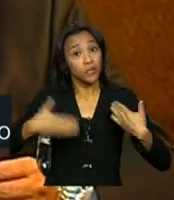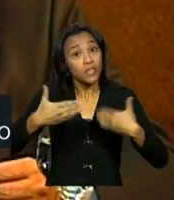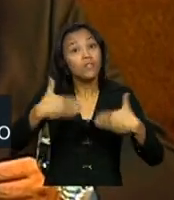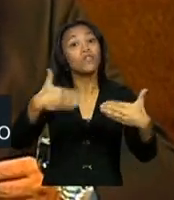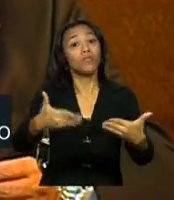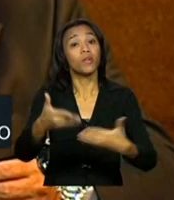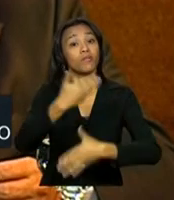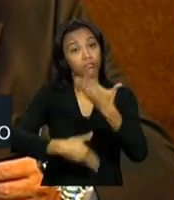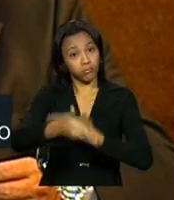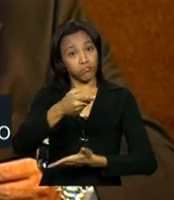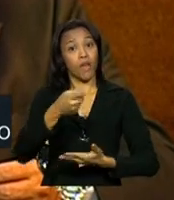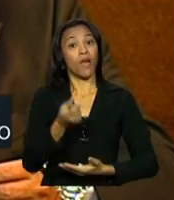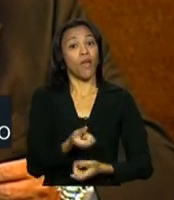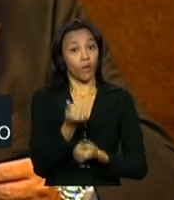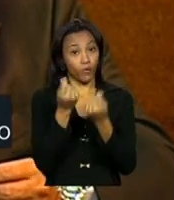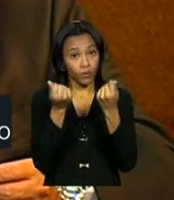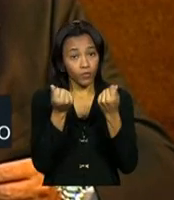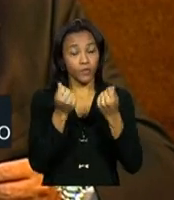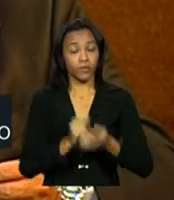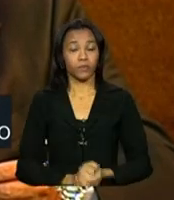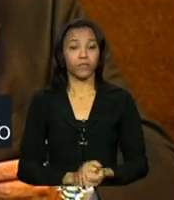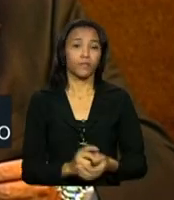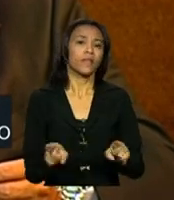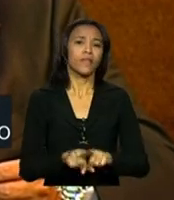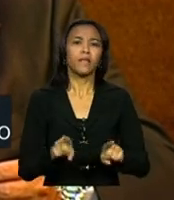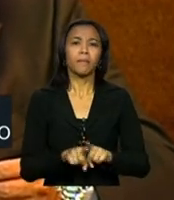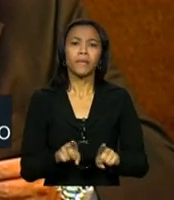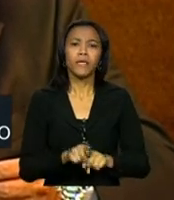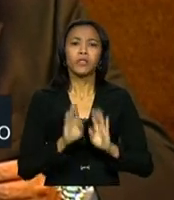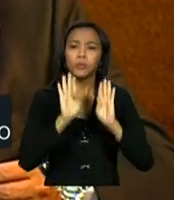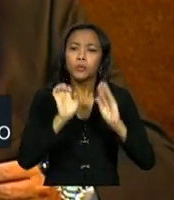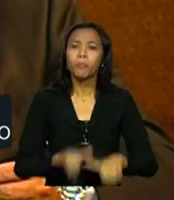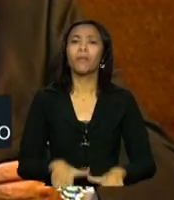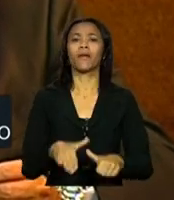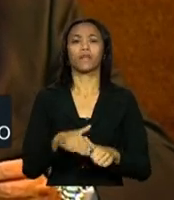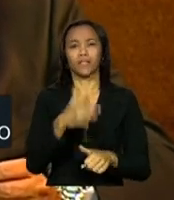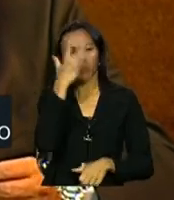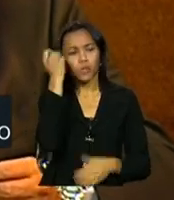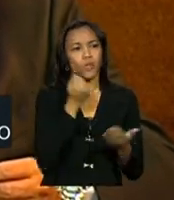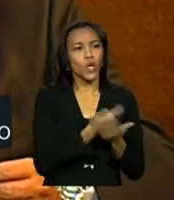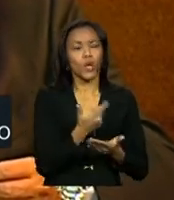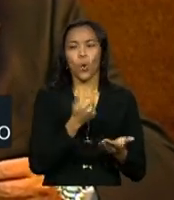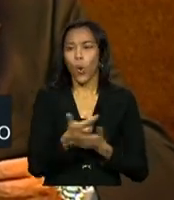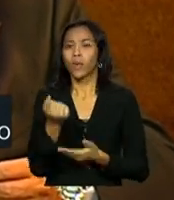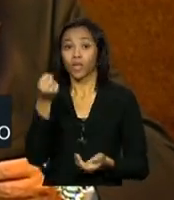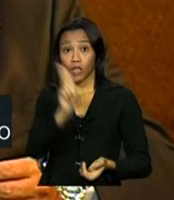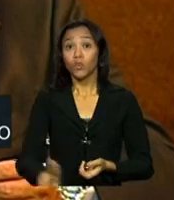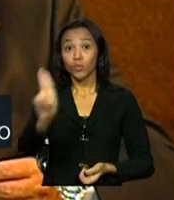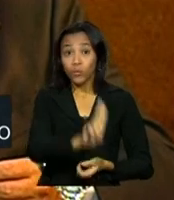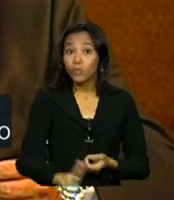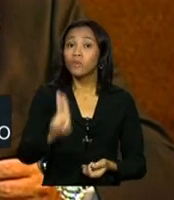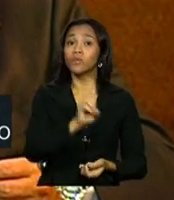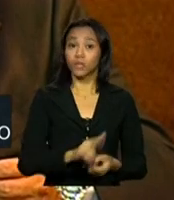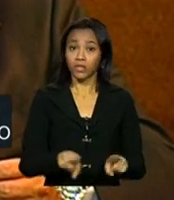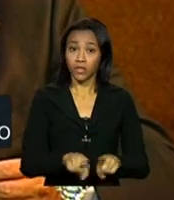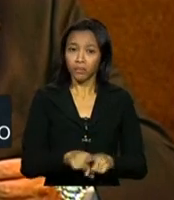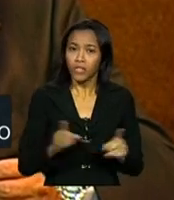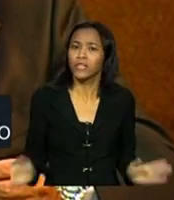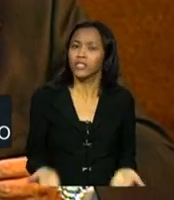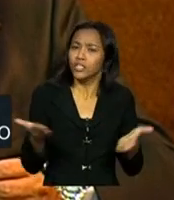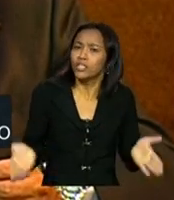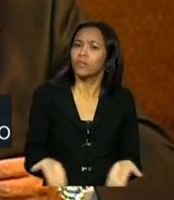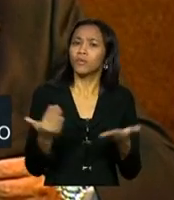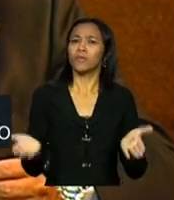econômico o a promoção do bem-estar dos consumidores e usuários e o estímulo